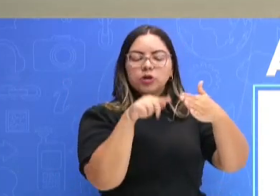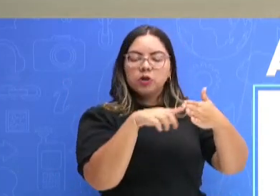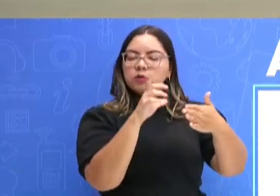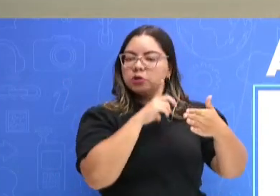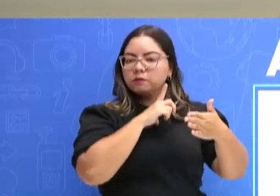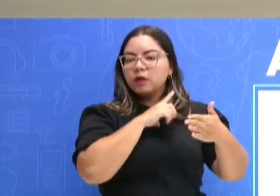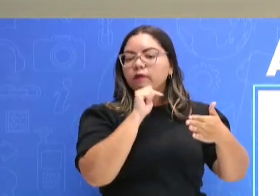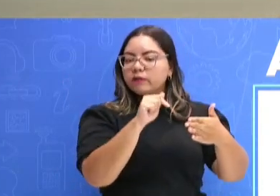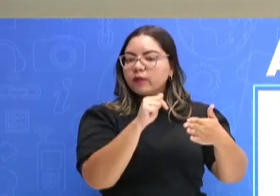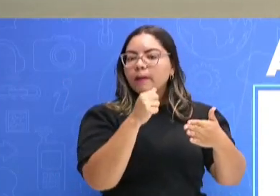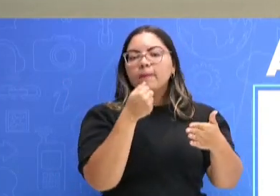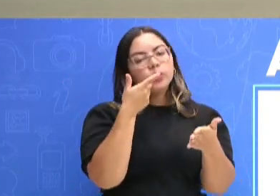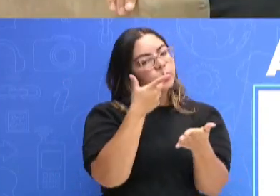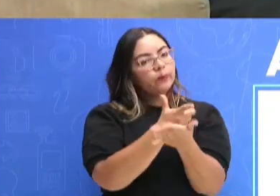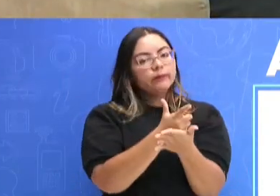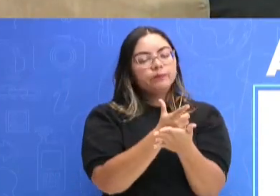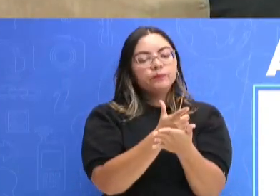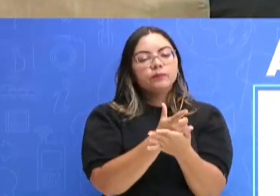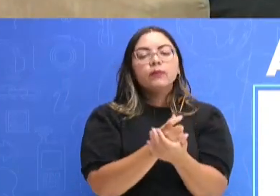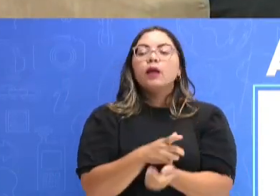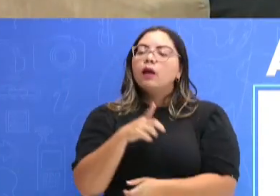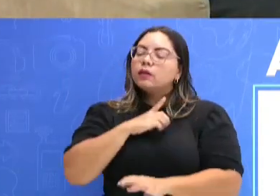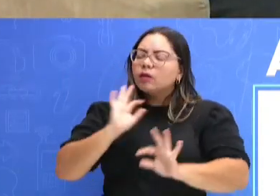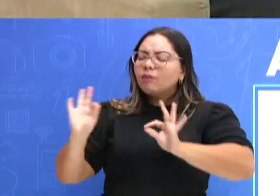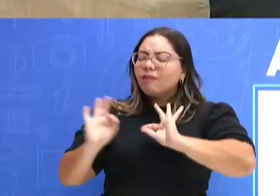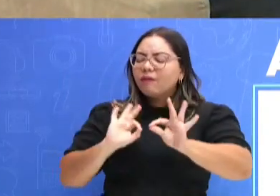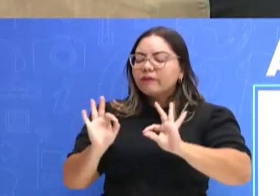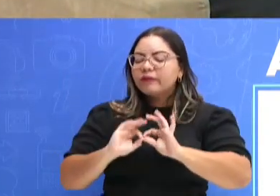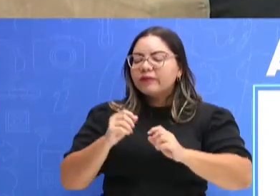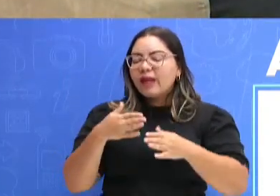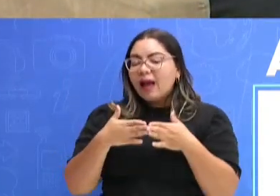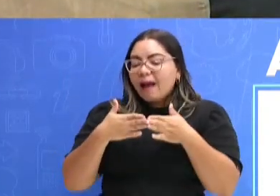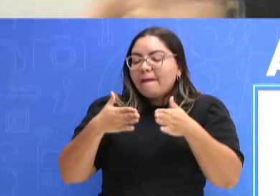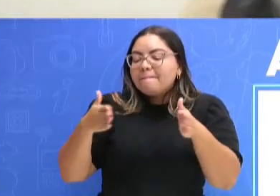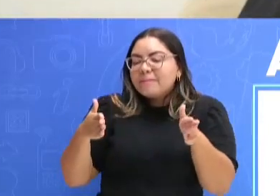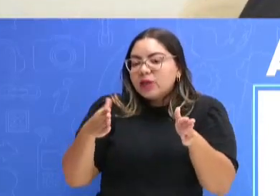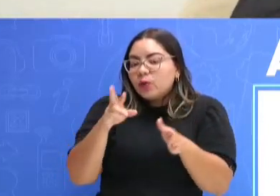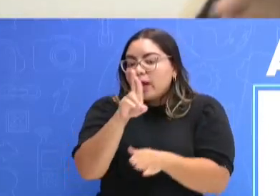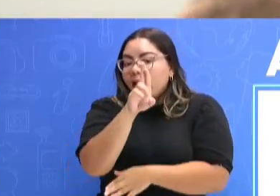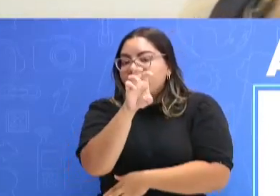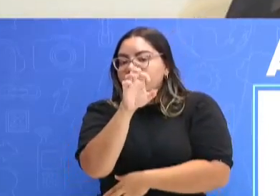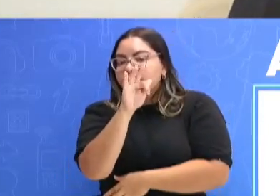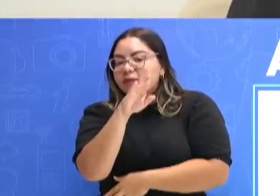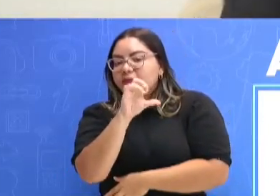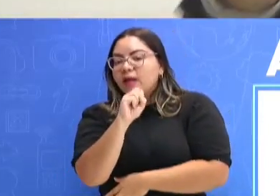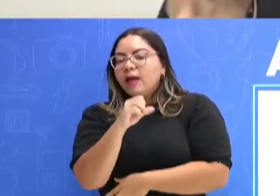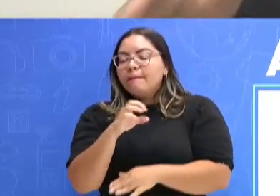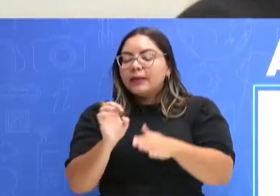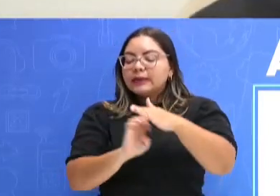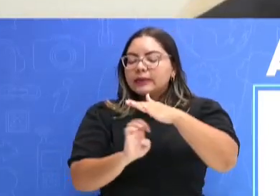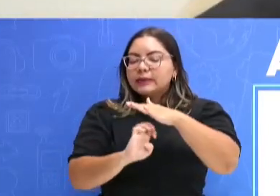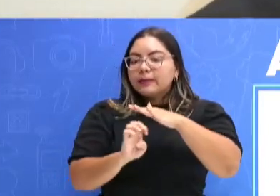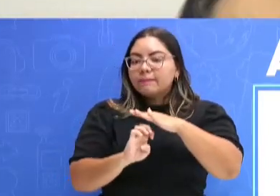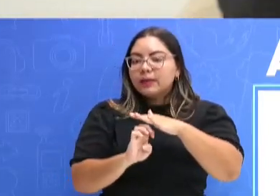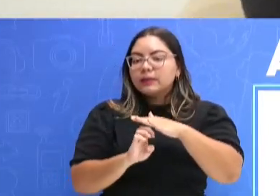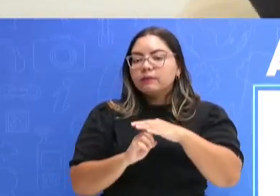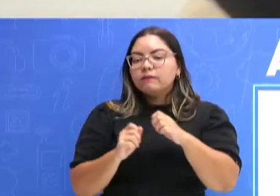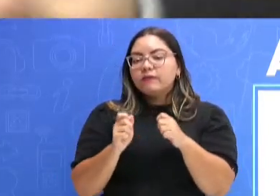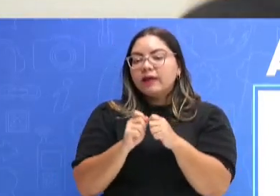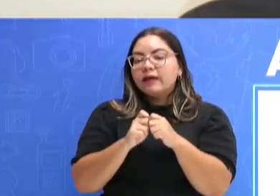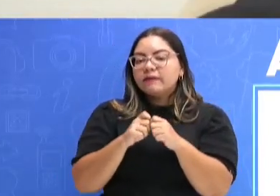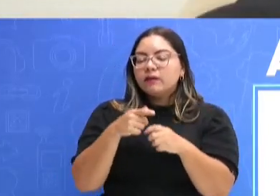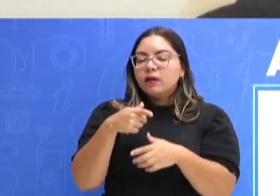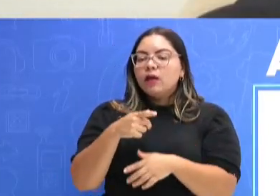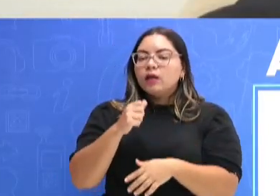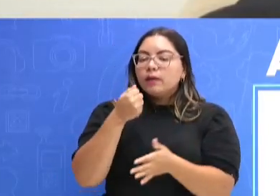na loja, a gente já você percebe, pode adquirir. A gente percebe que até um planejamento. Você abriu o Refis para que as lojas fiquem adimplentes, na sequência já tem a possibilidade de